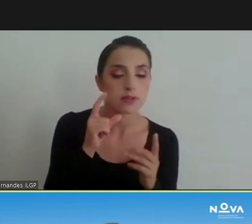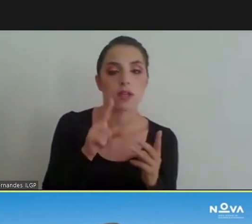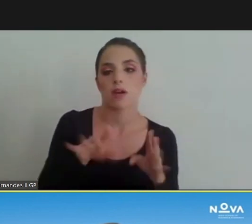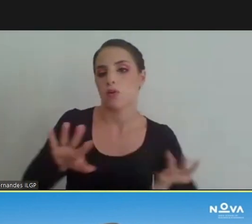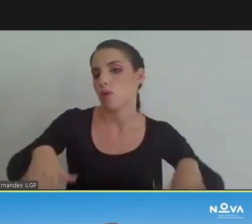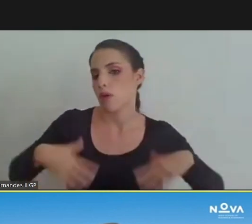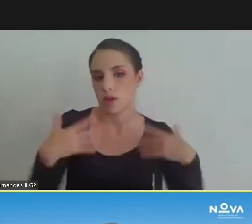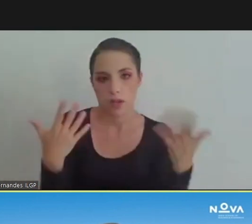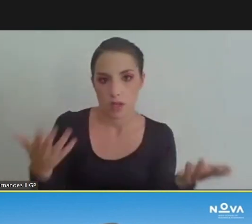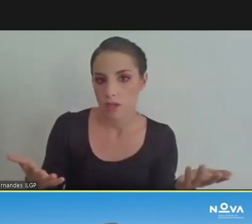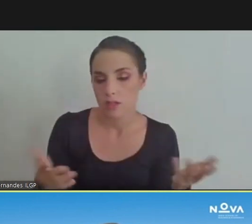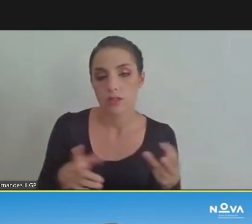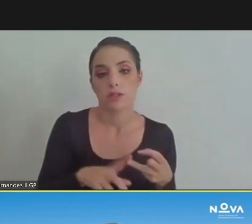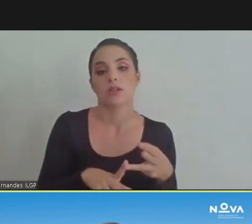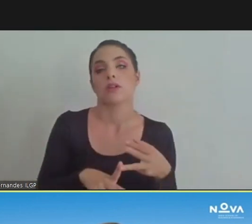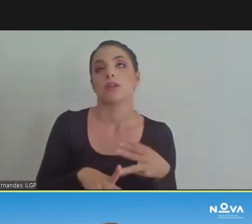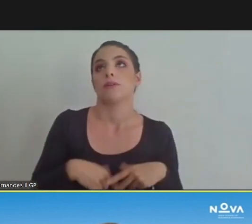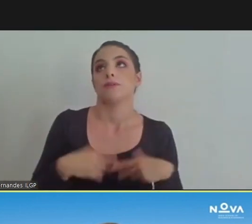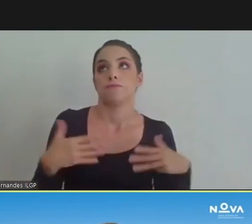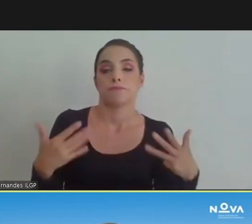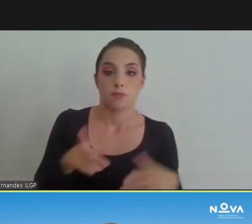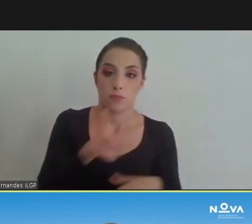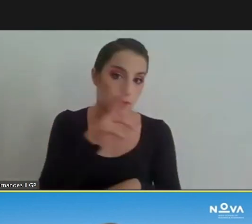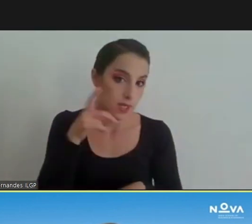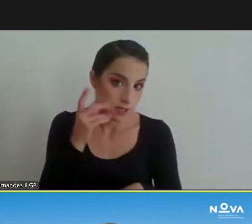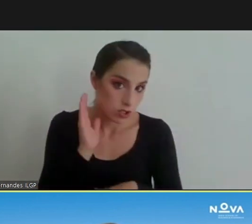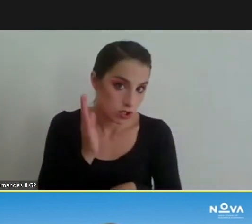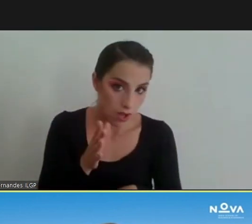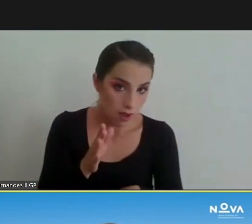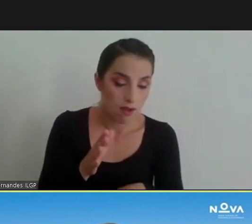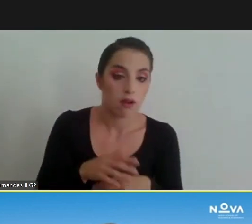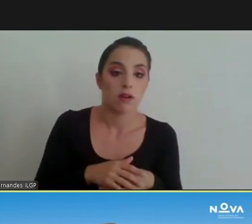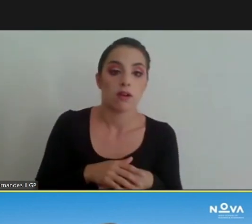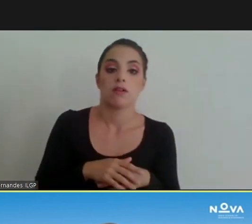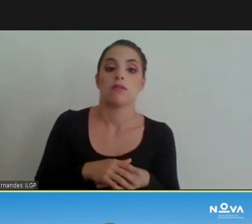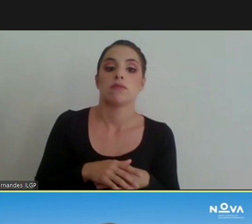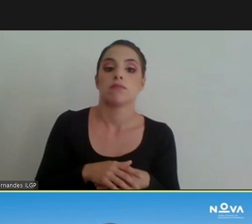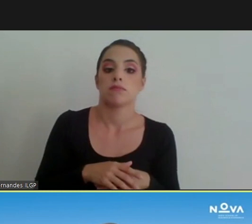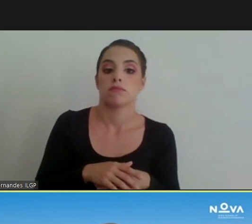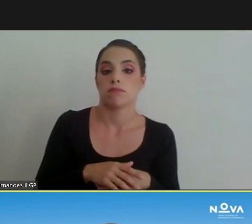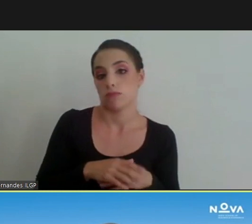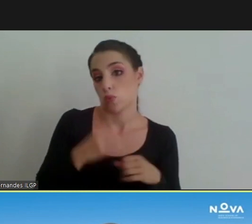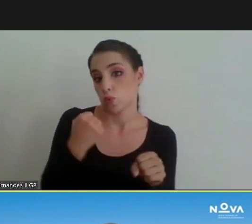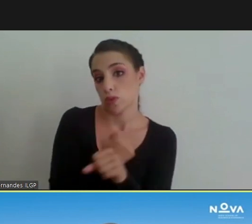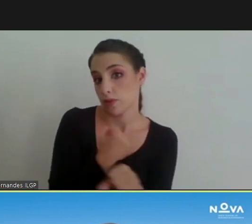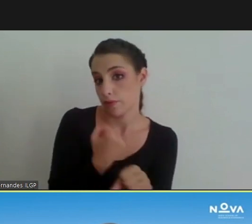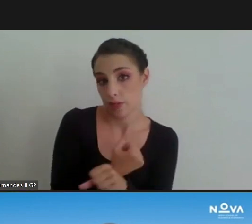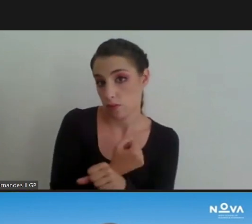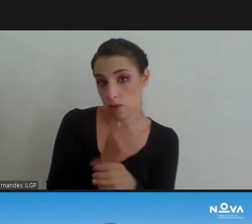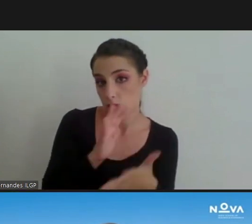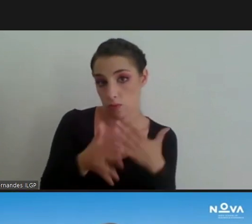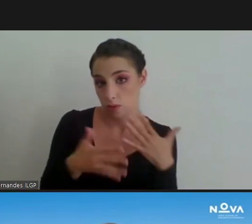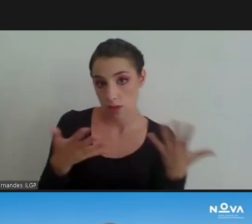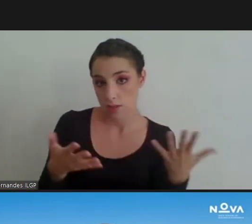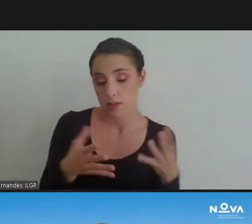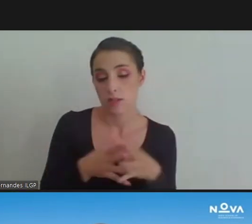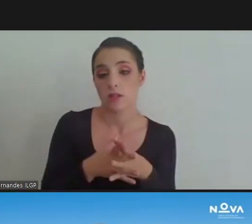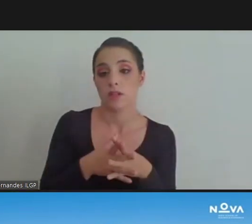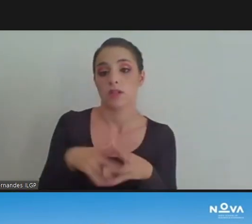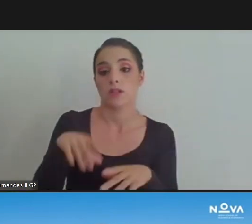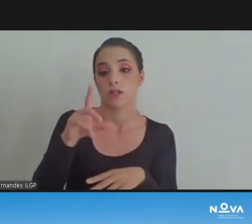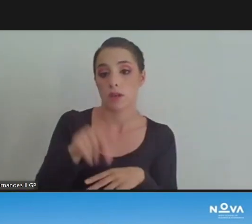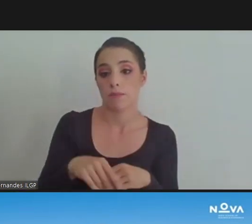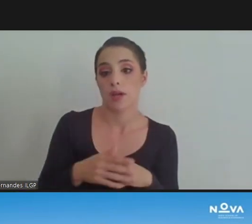que são feitas através do serviço que é prestado, através